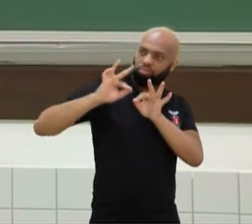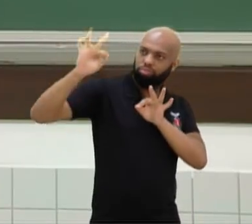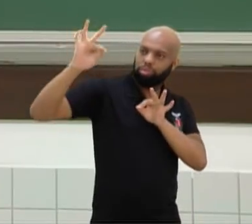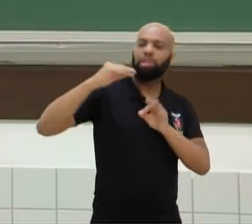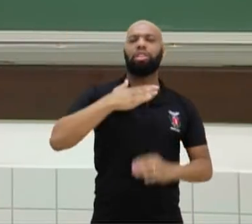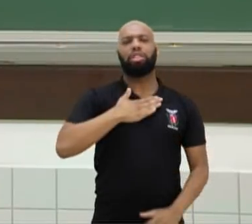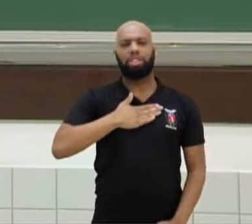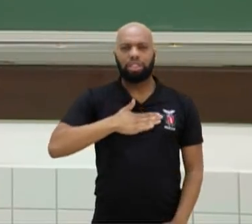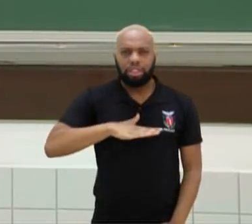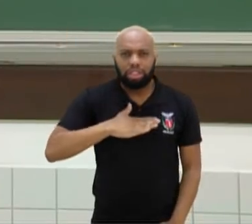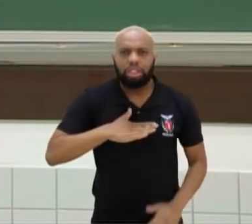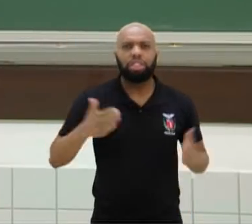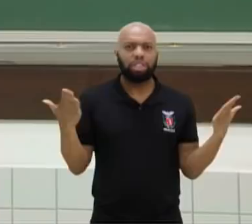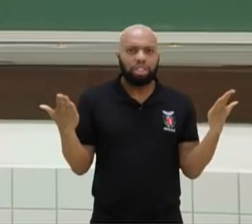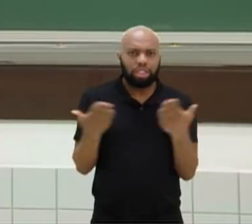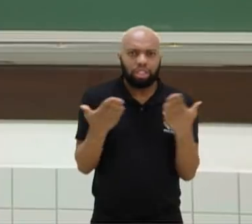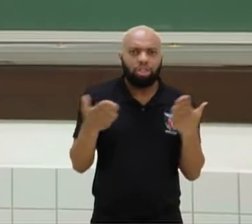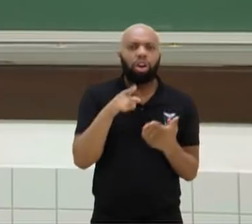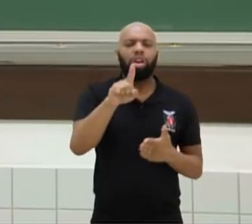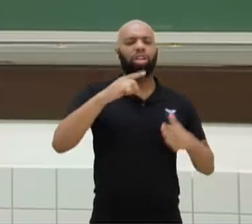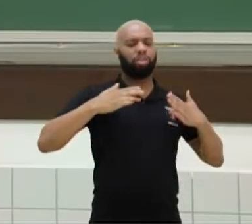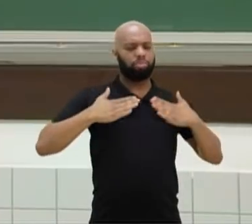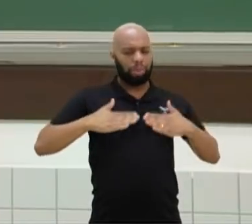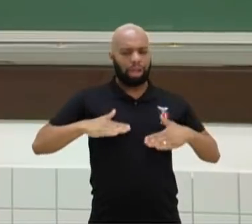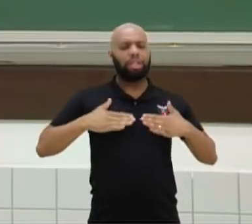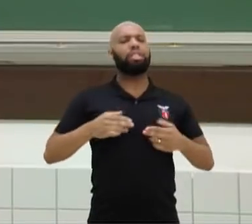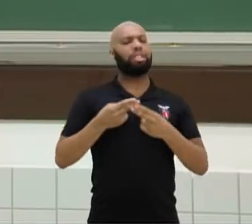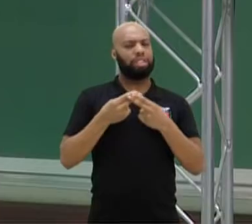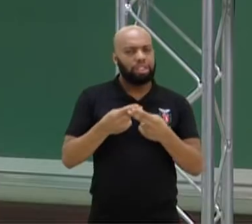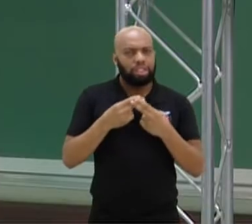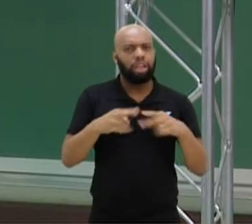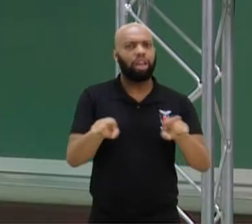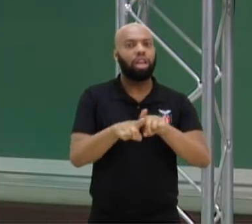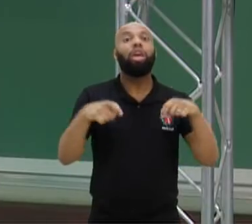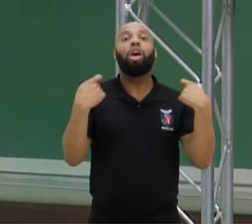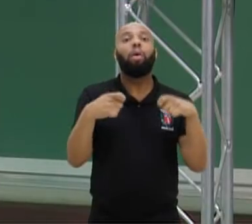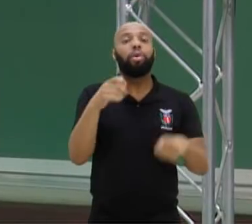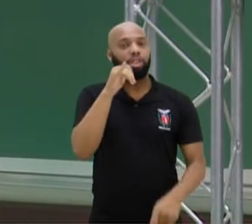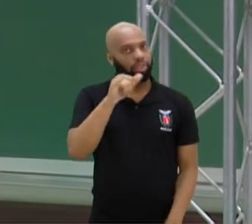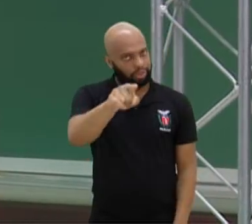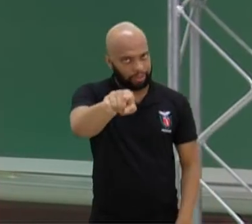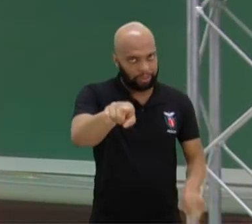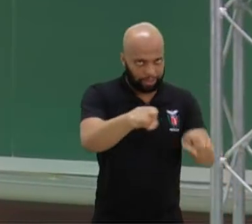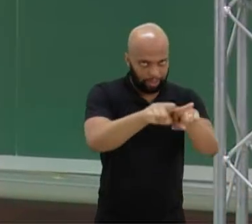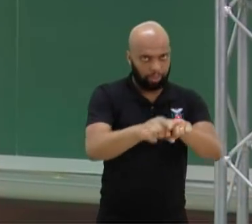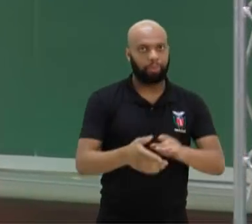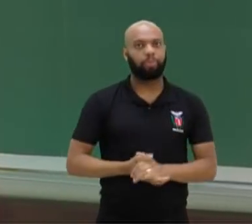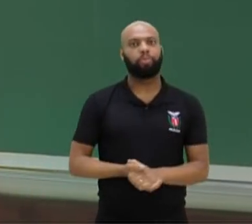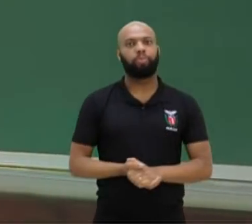bem didaticamente, você aí com bastante paciência, aliás, preciso falar com você.